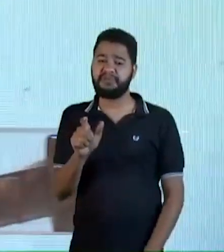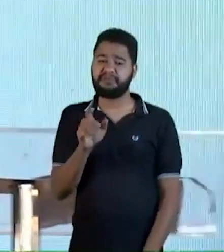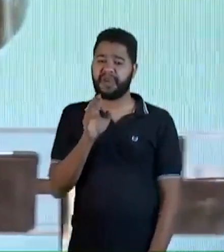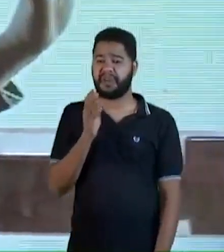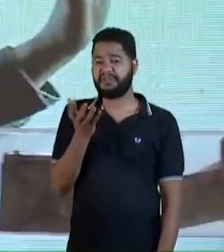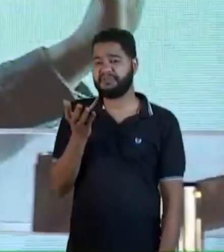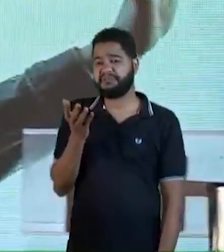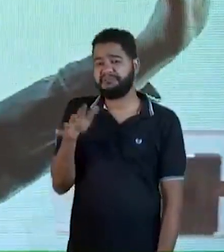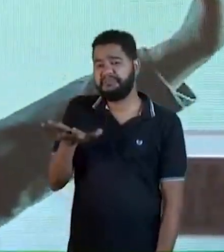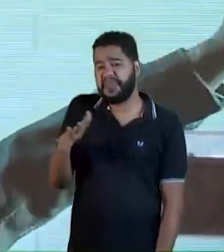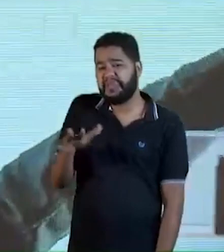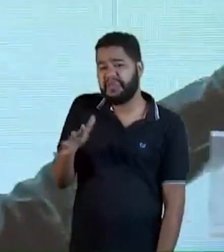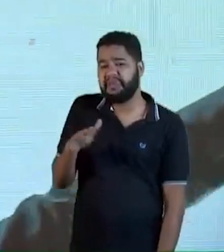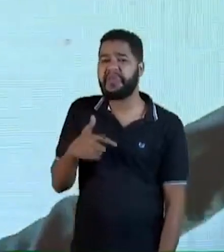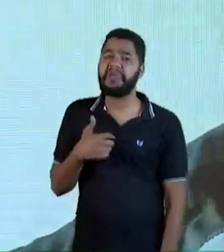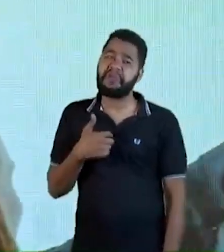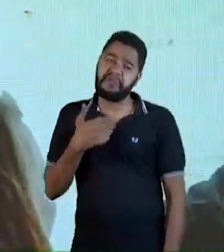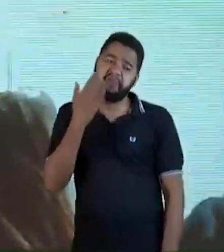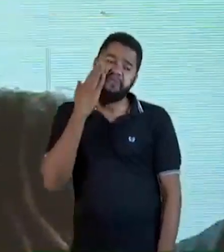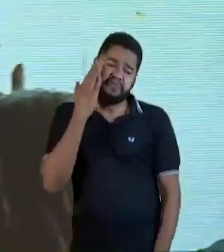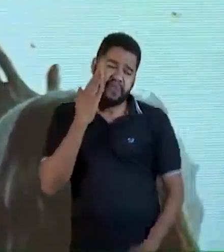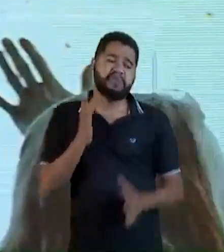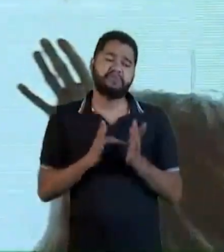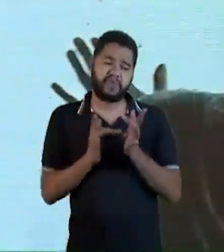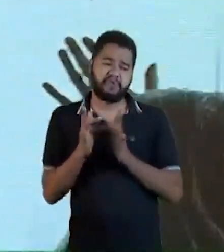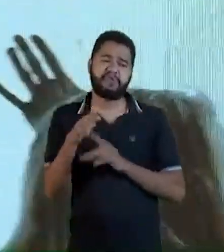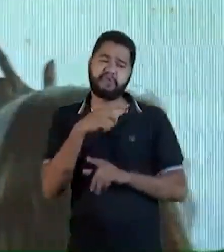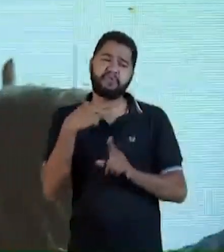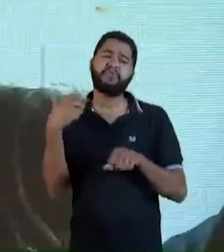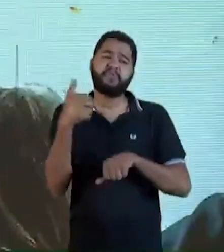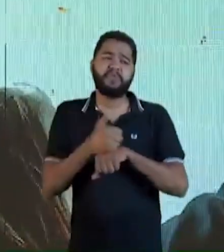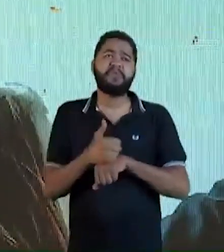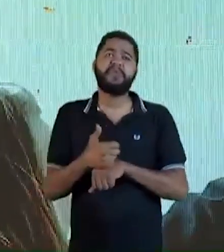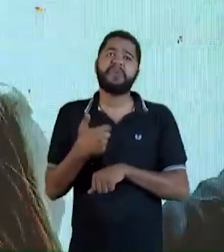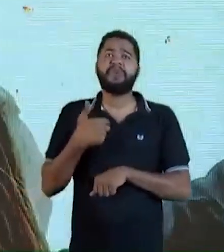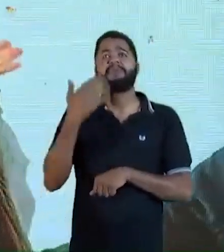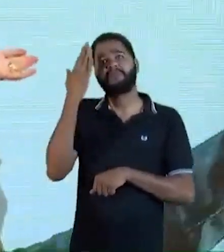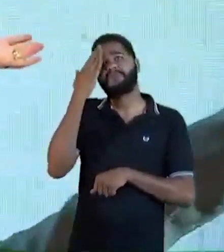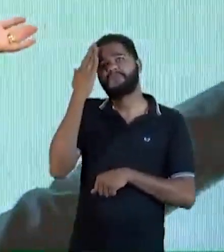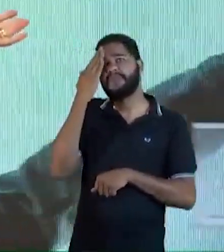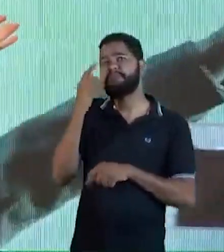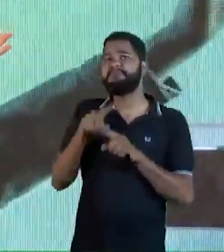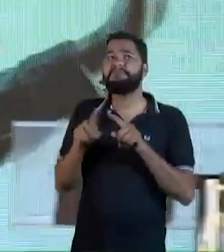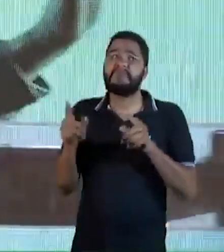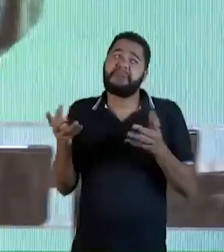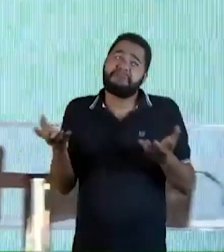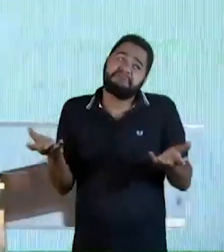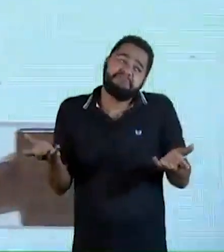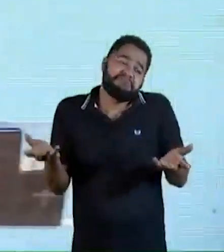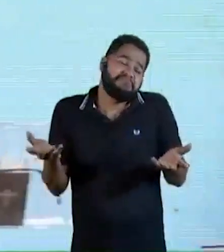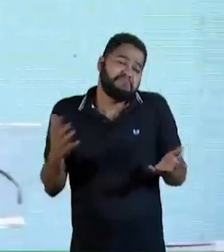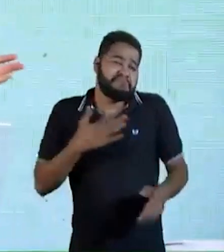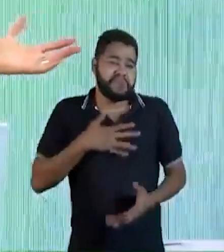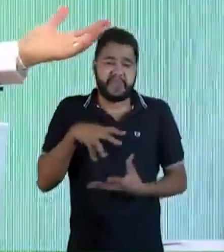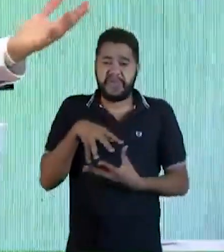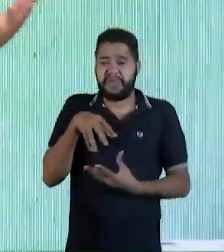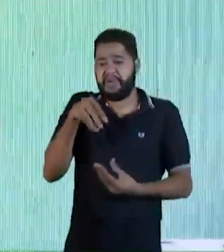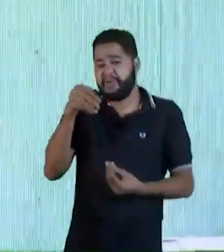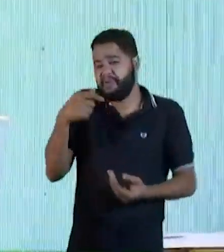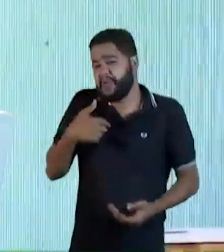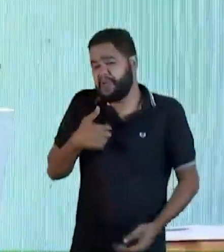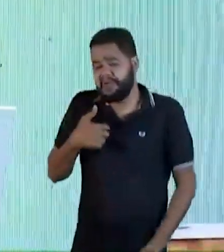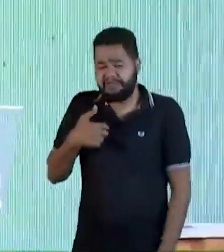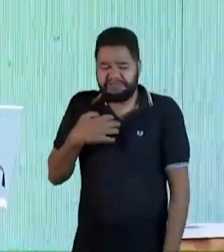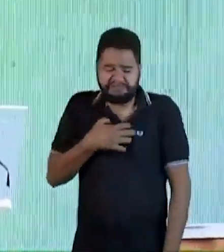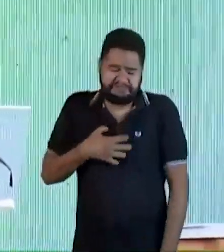é eu sei disso morreu por mim é isso aí que o meu nome tallinn da vida mas não é isso também não porque a minha alma está aqui